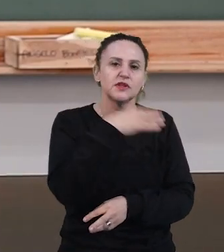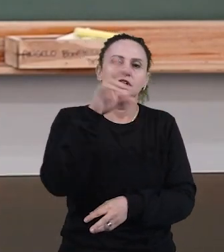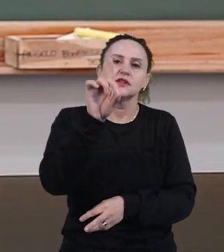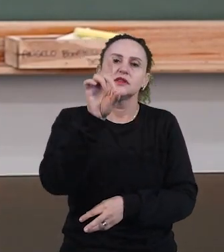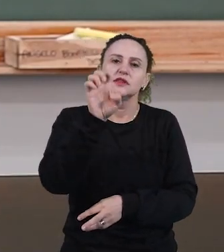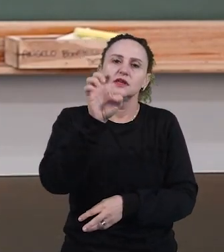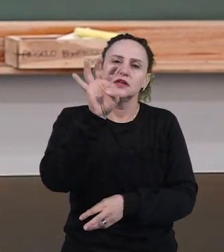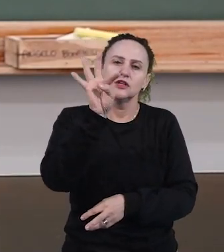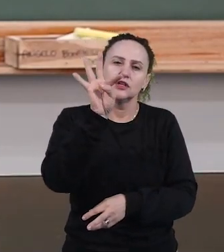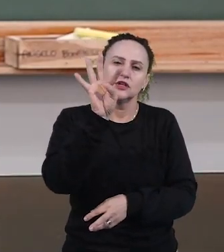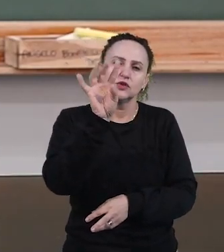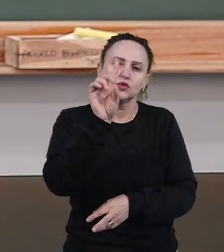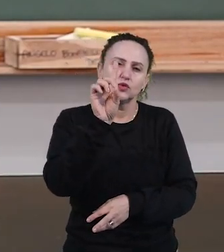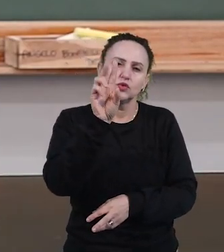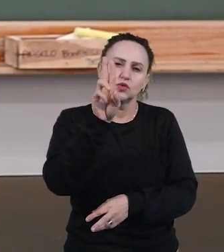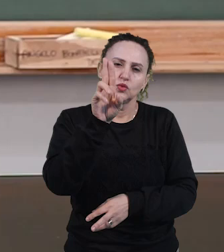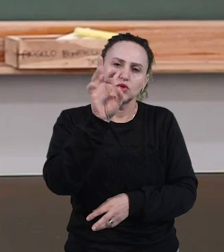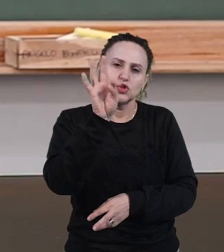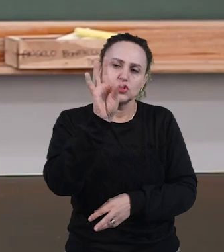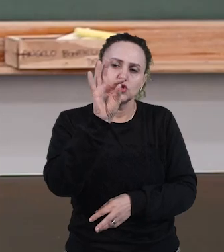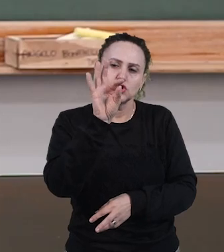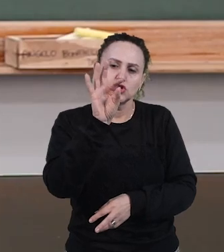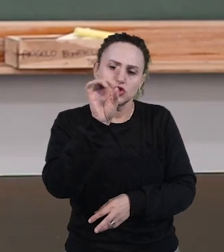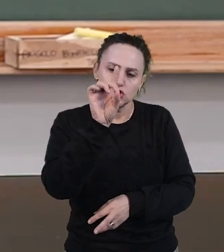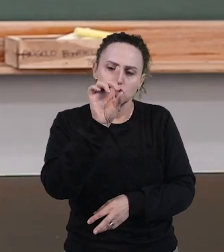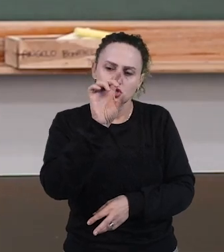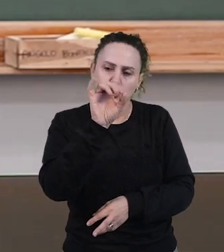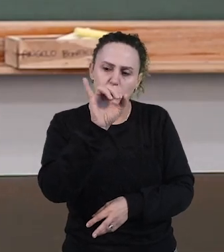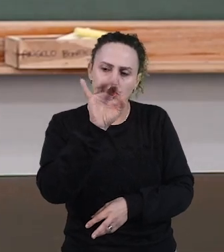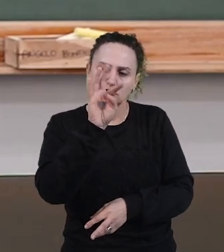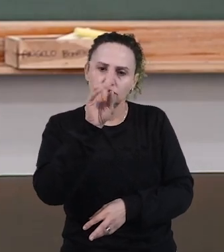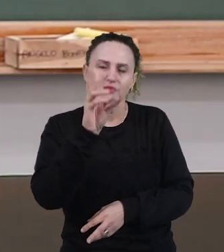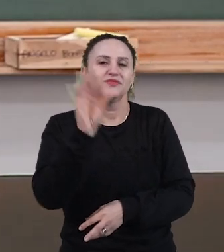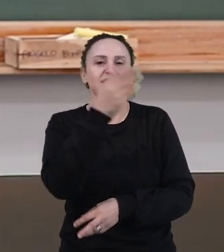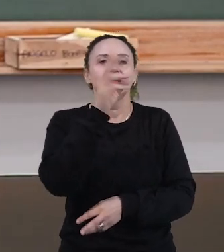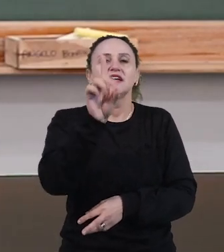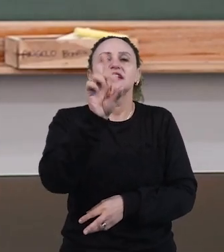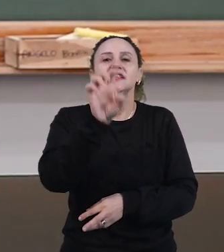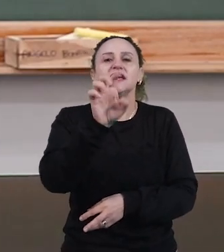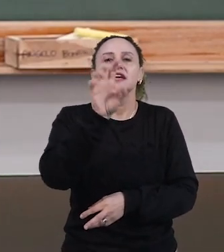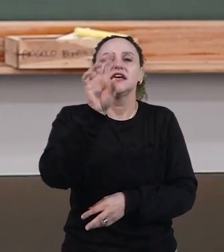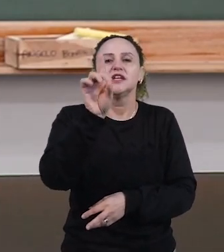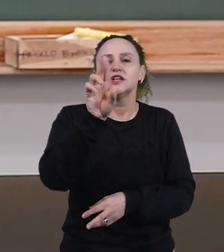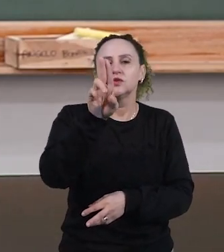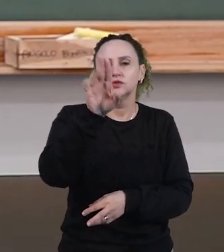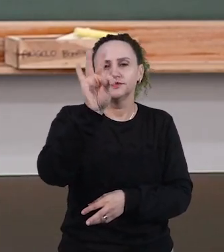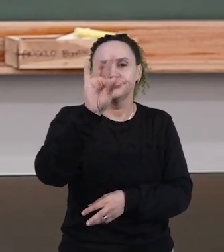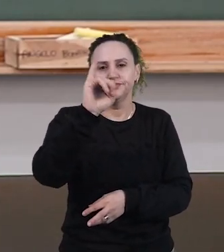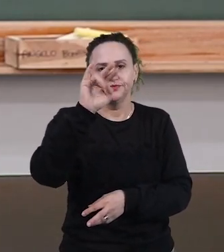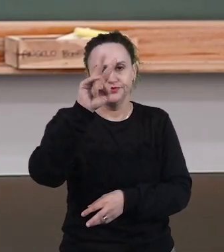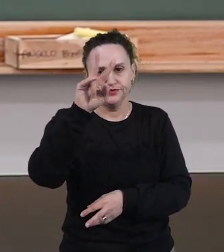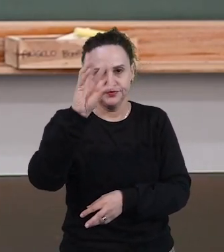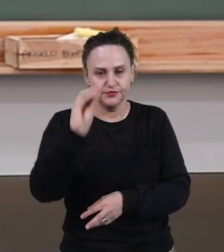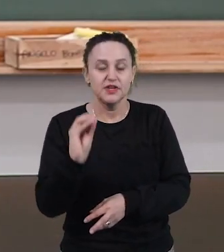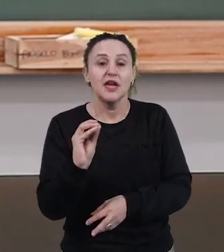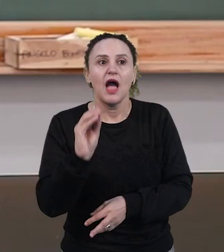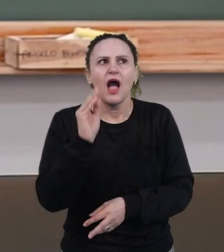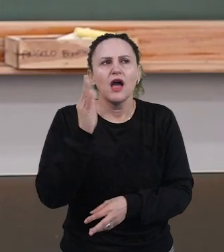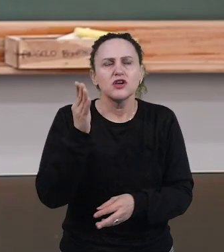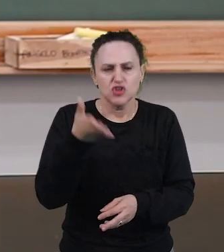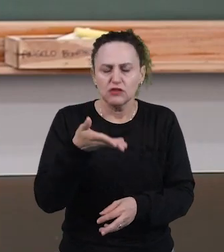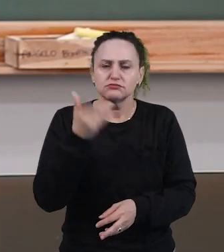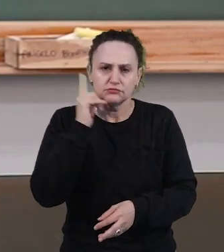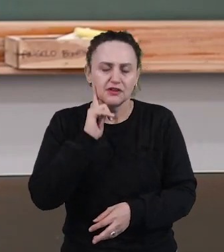e erro nos estágios anteriores, né? Principalmente no operatório concreto. Agora não. Esse adolescente já tem um pensamento